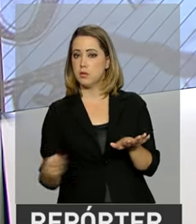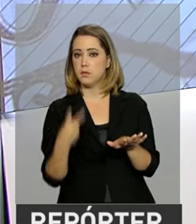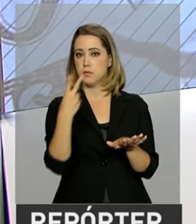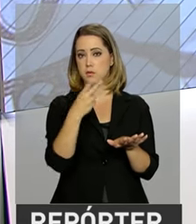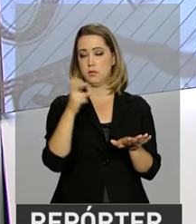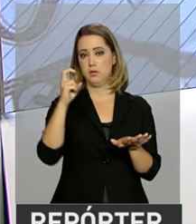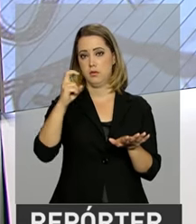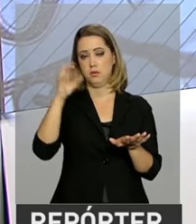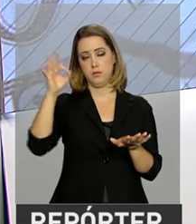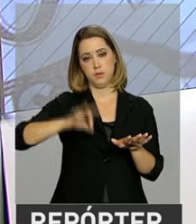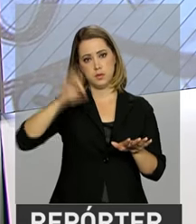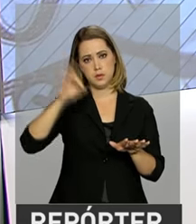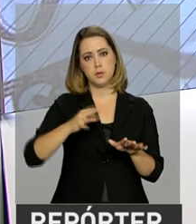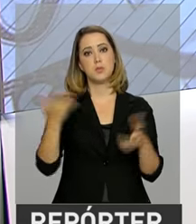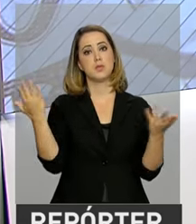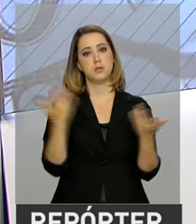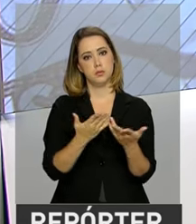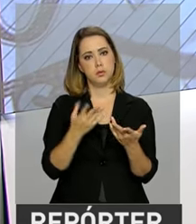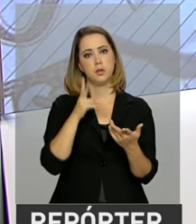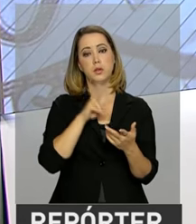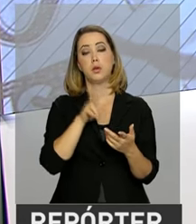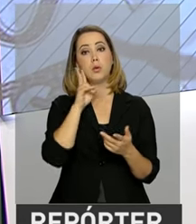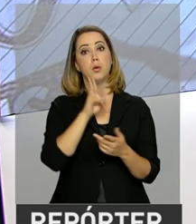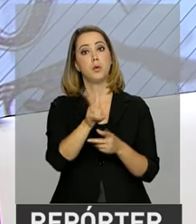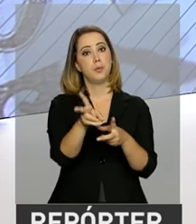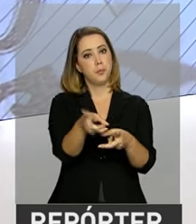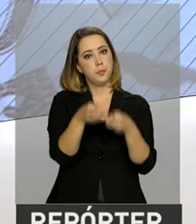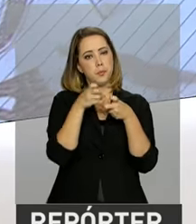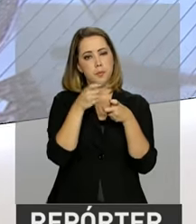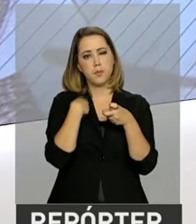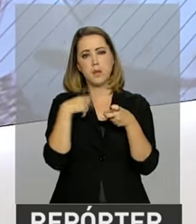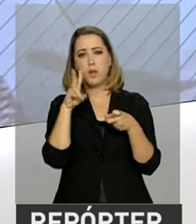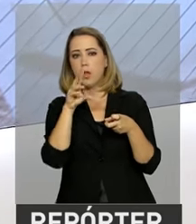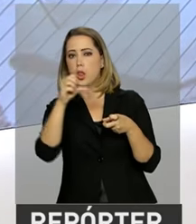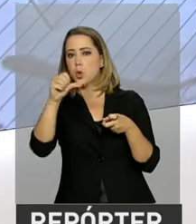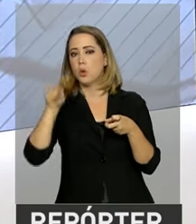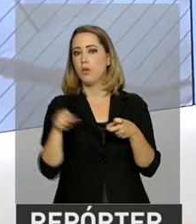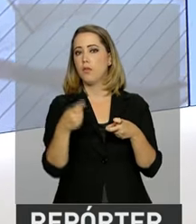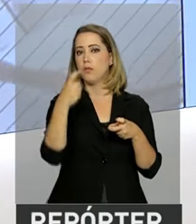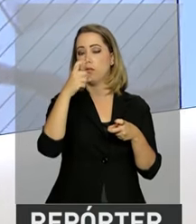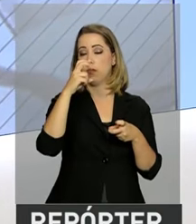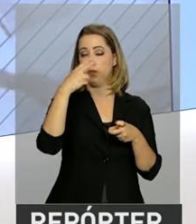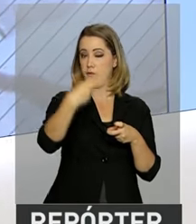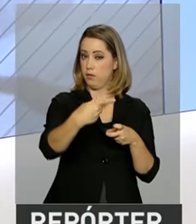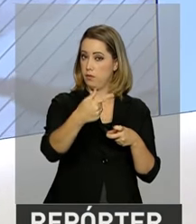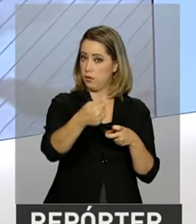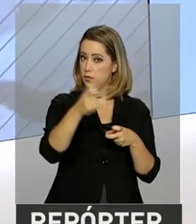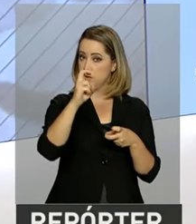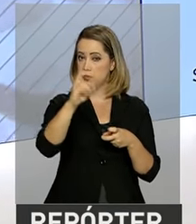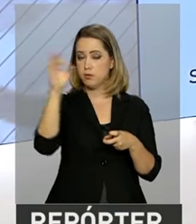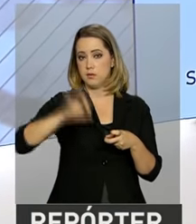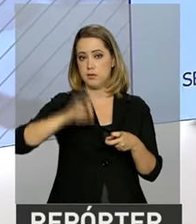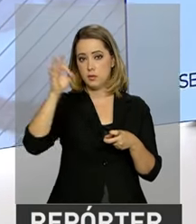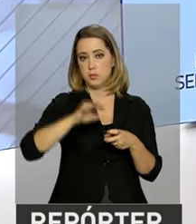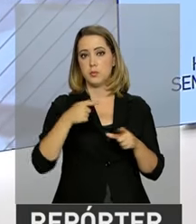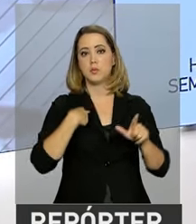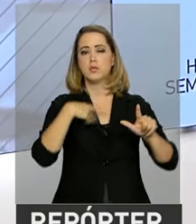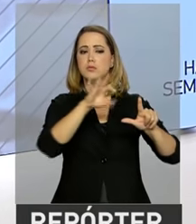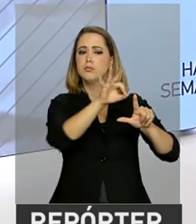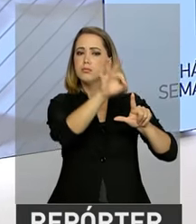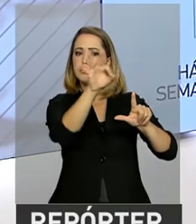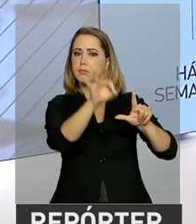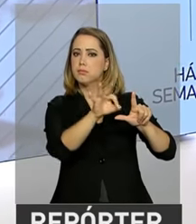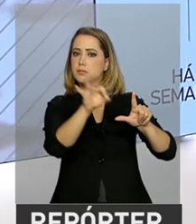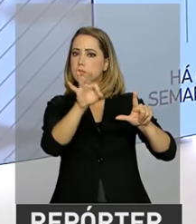10,25 e agora o mercado espera trabalha com a projeção de 9,75 por. e as projeções